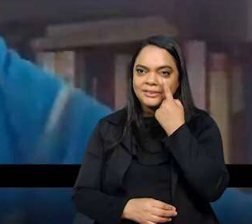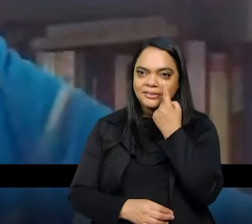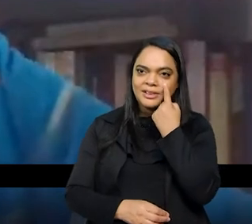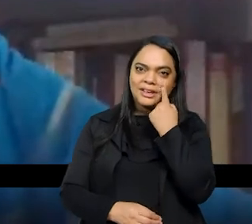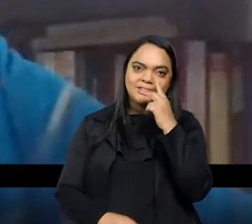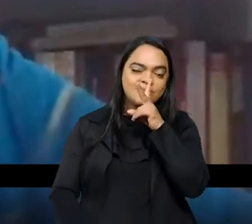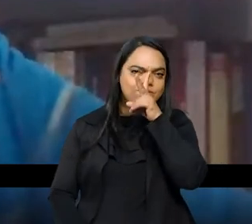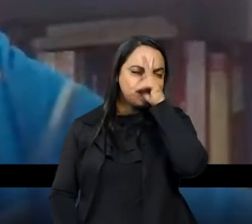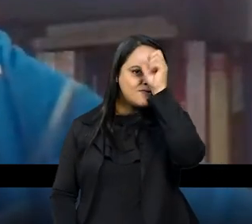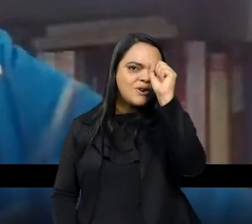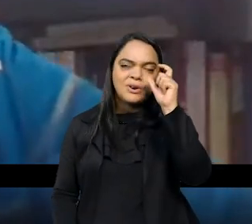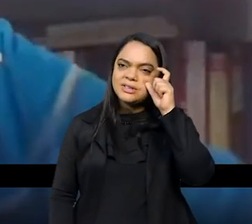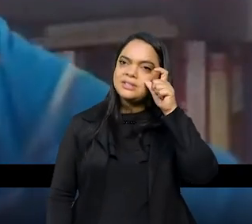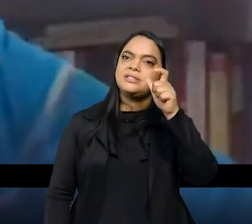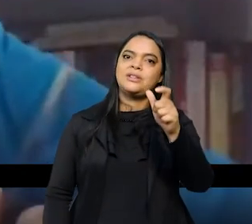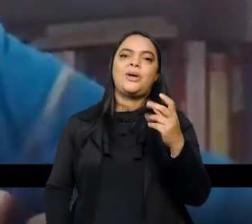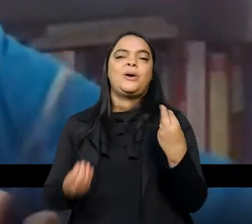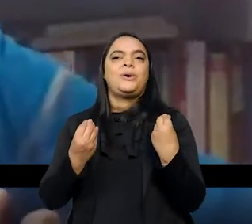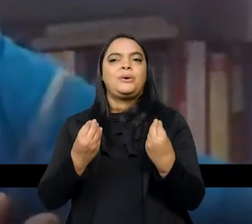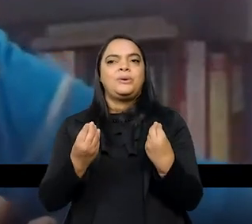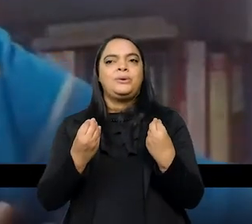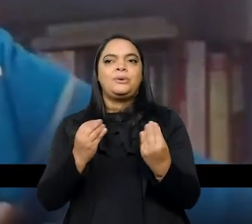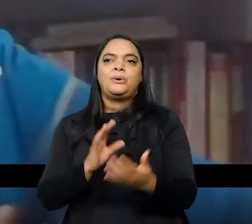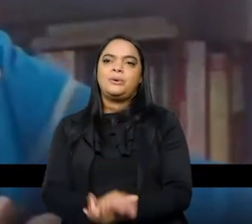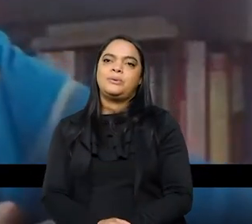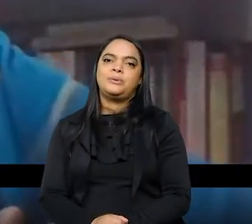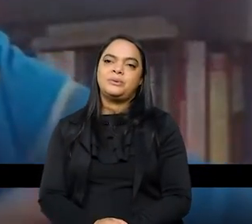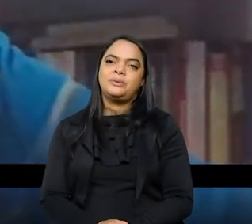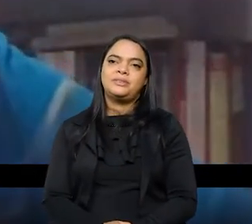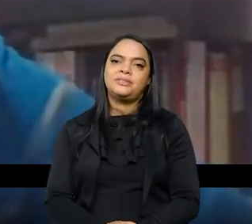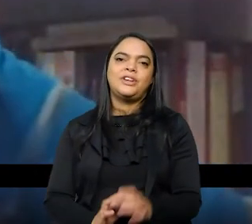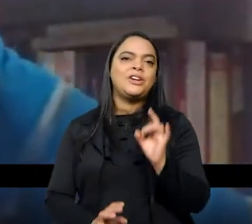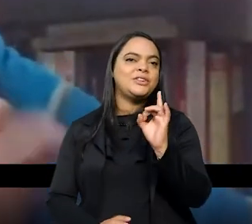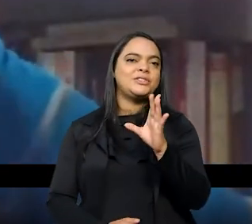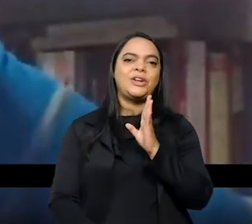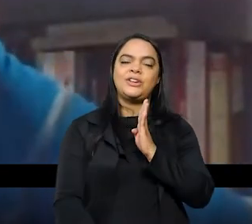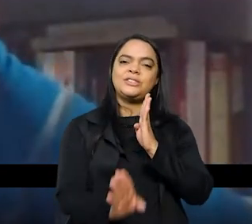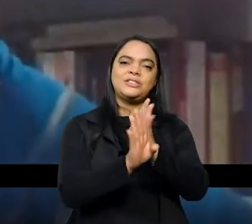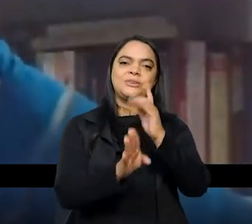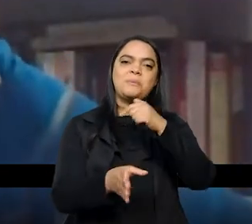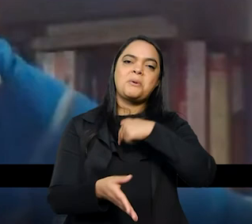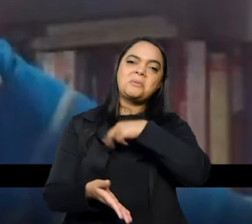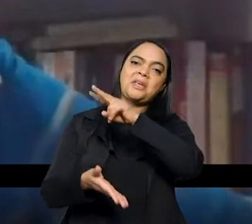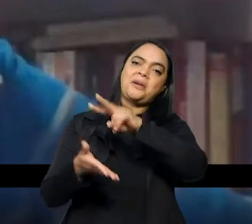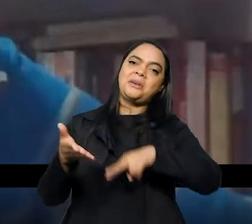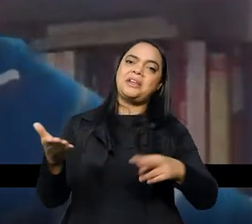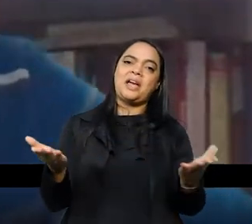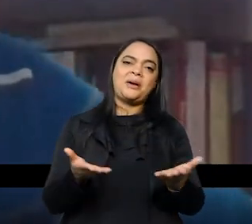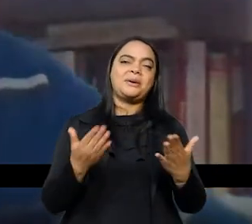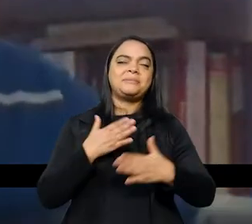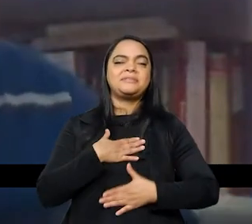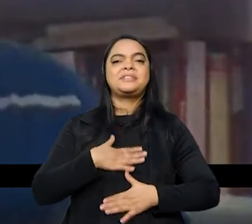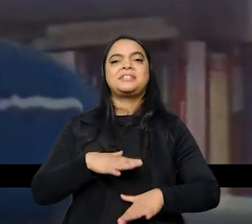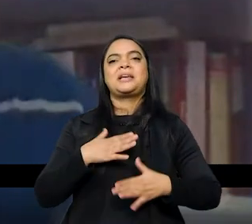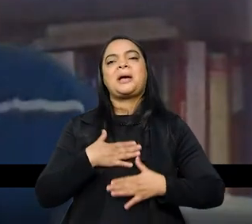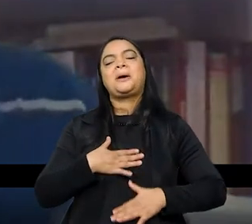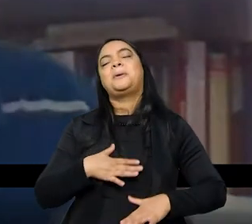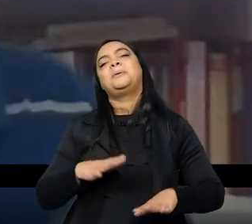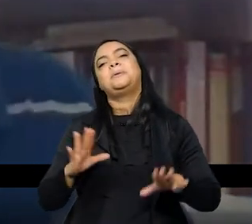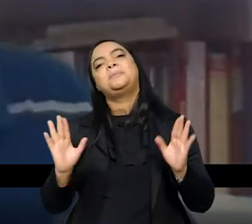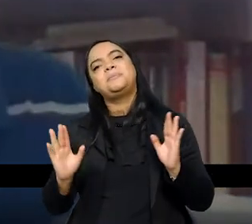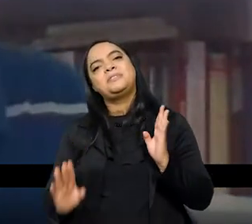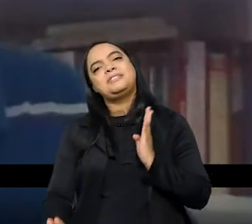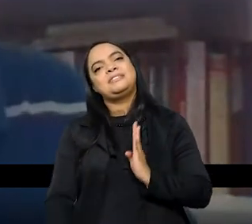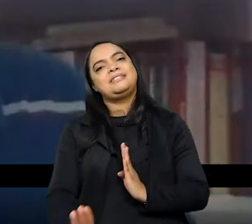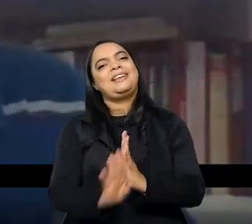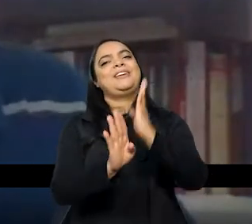que coisa! Eu só vim descobrir isso quando eu fiz a releitura agora, mais calmo, foi que a charada caiu